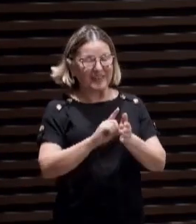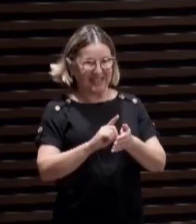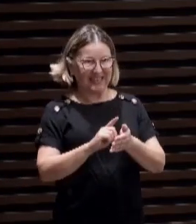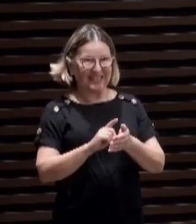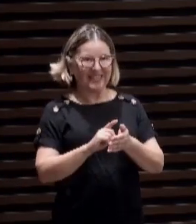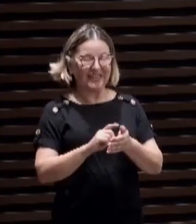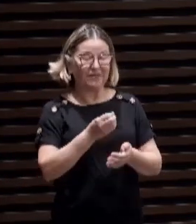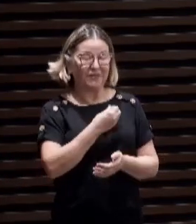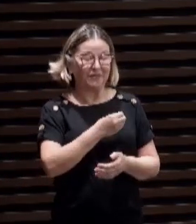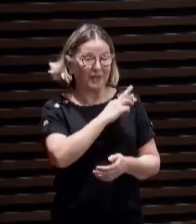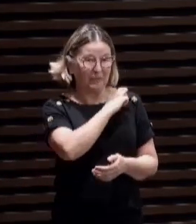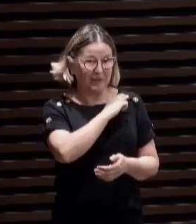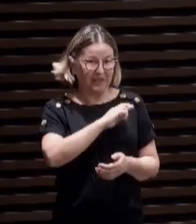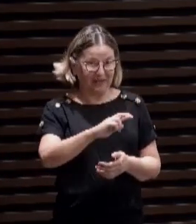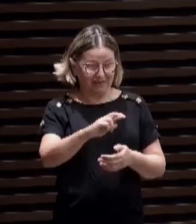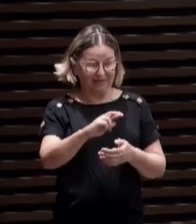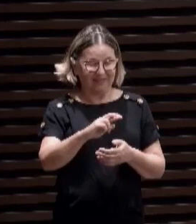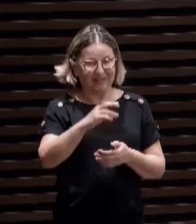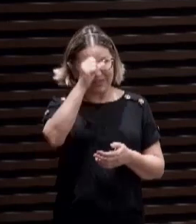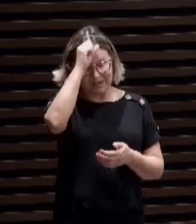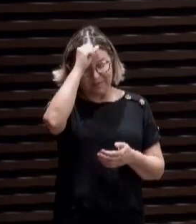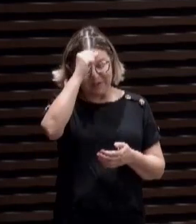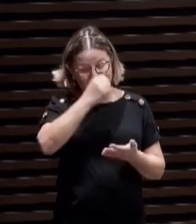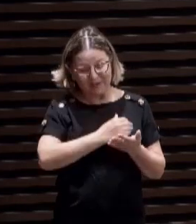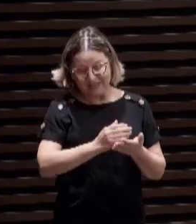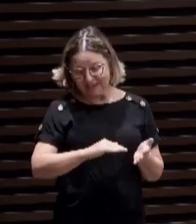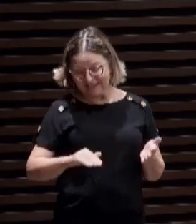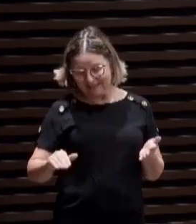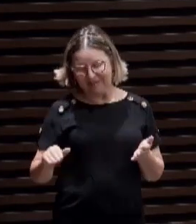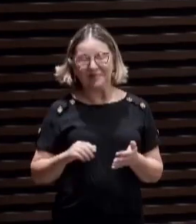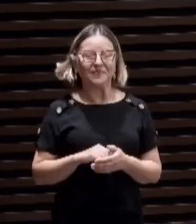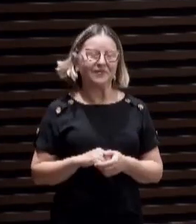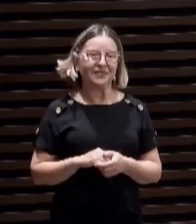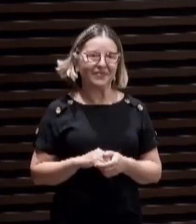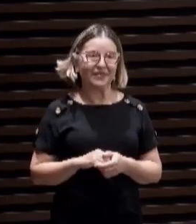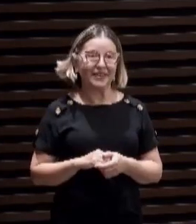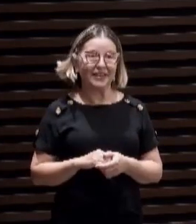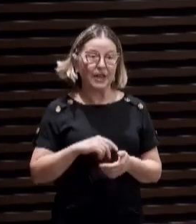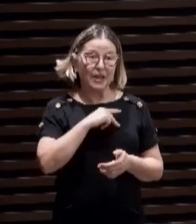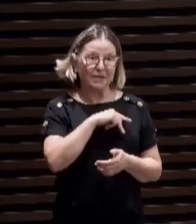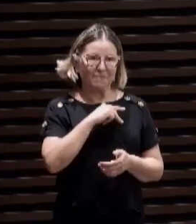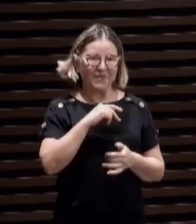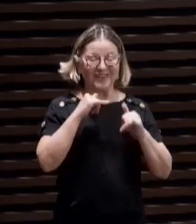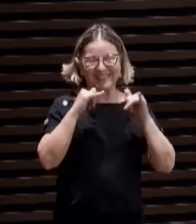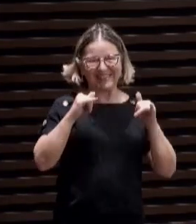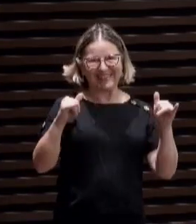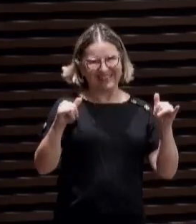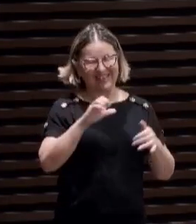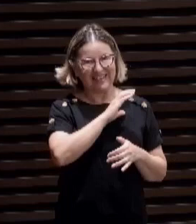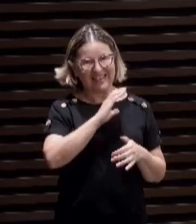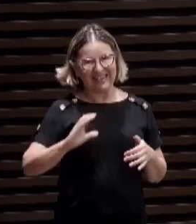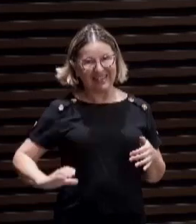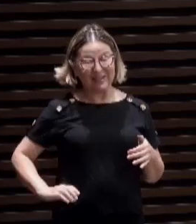graça, usando uma alegoria da engenharia de edificações, Paulo proclamou a Cristo como